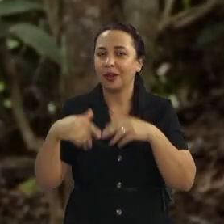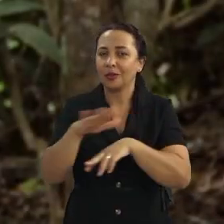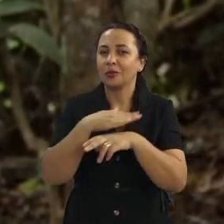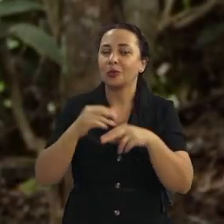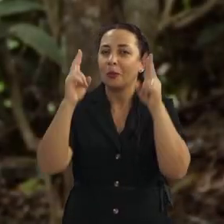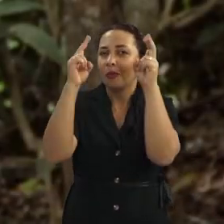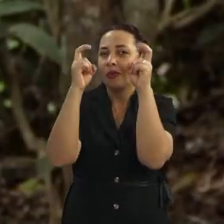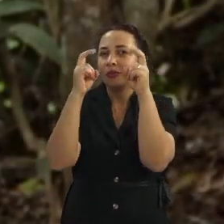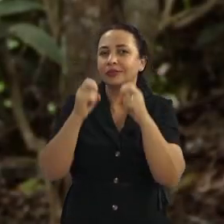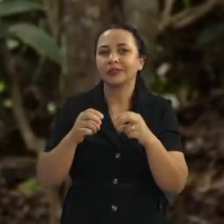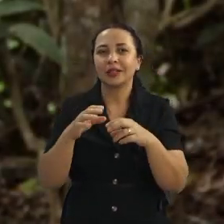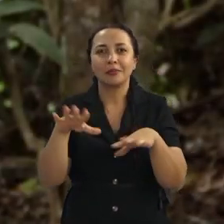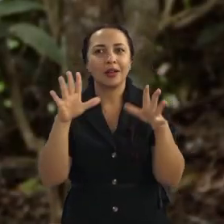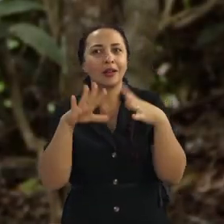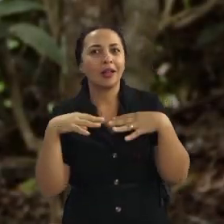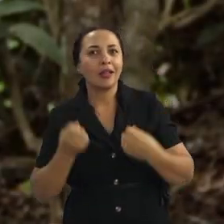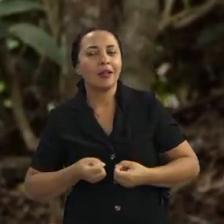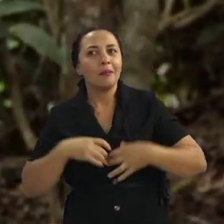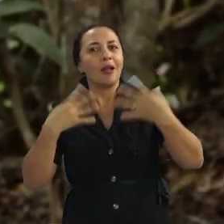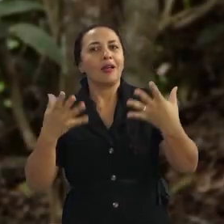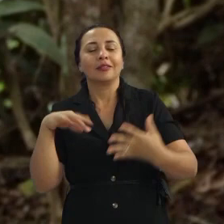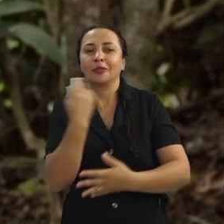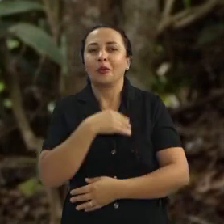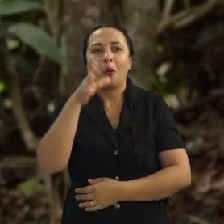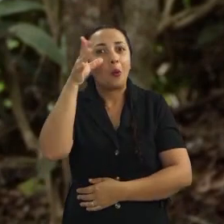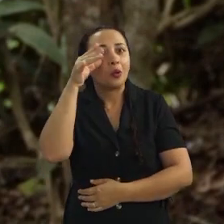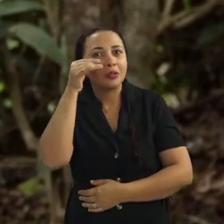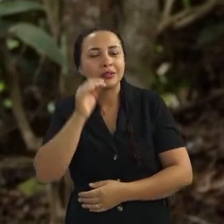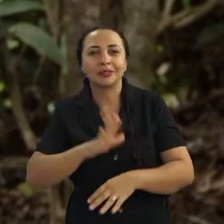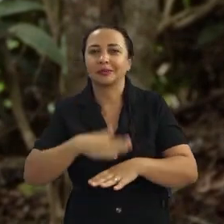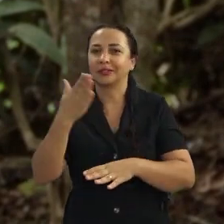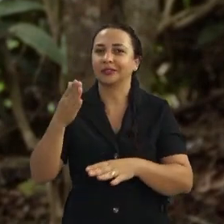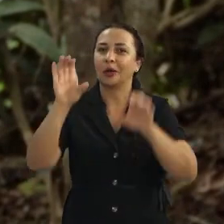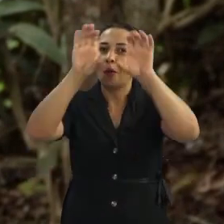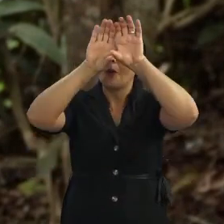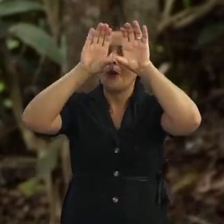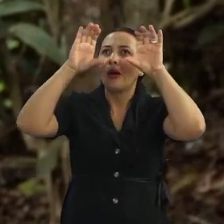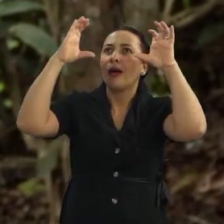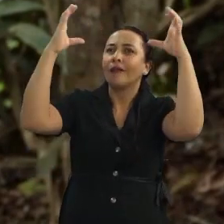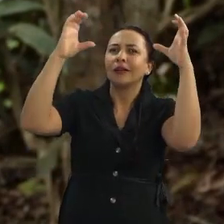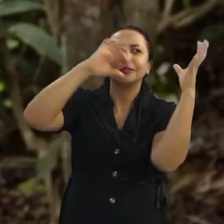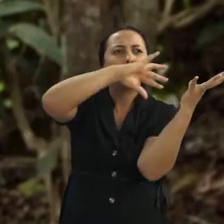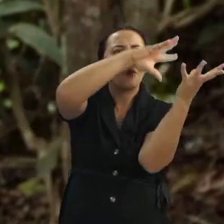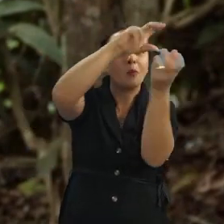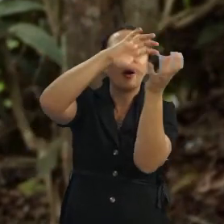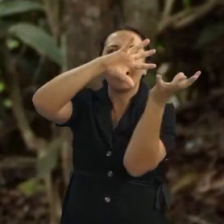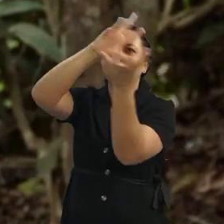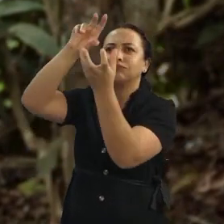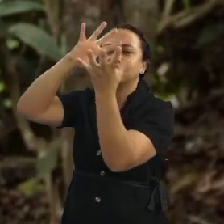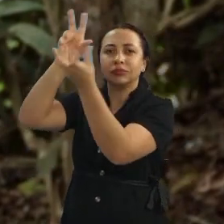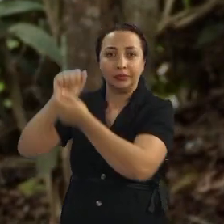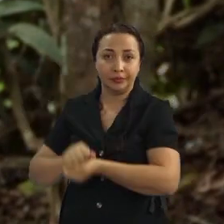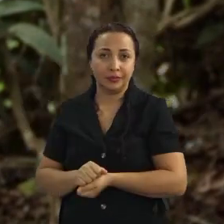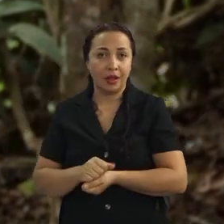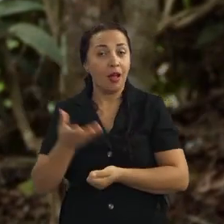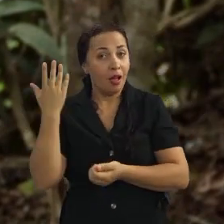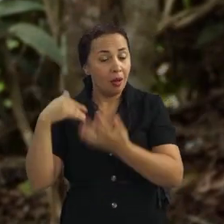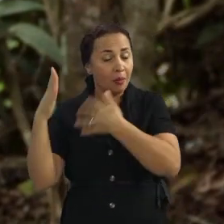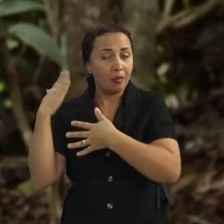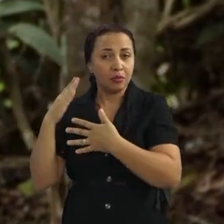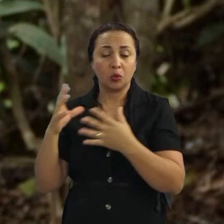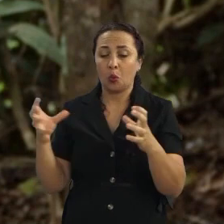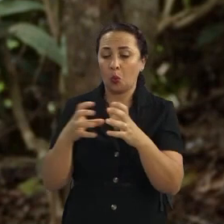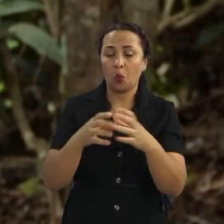agora vamos falar sobre um assunto que desperta algumas das nossas maiores curiosidades o universo e seus planetas recentemente